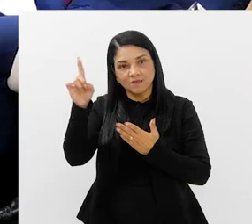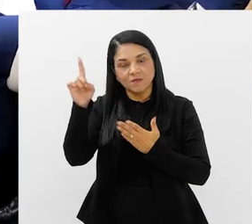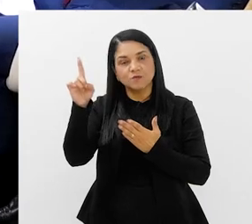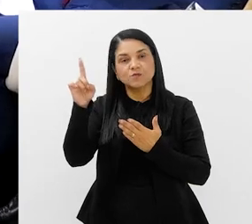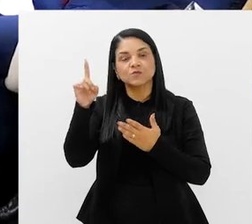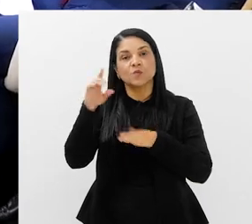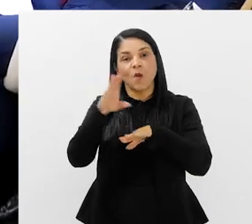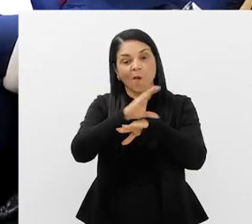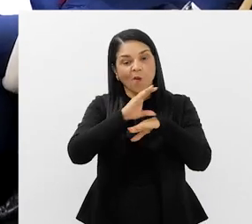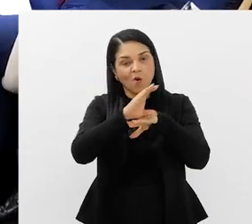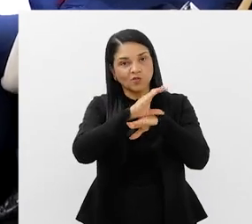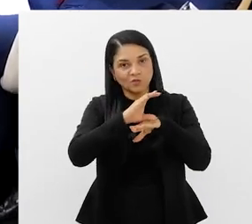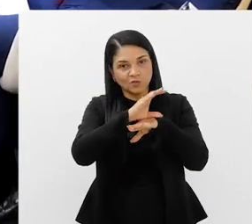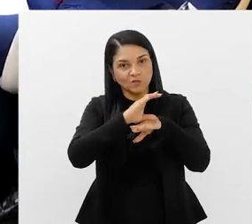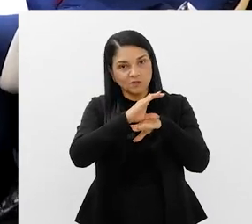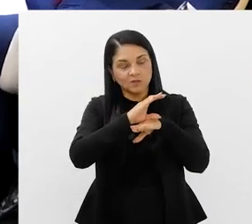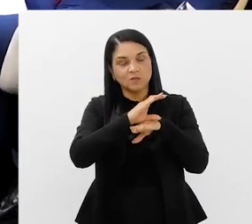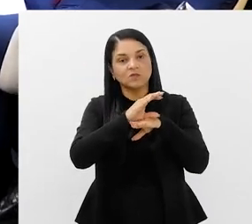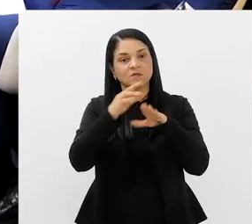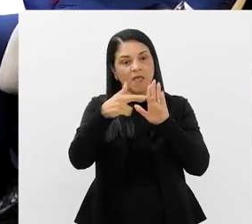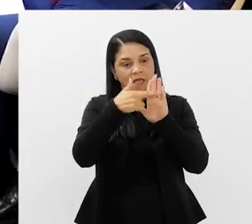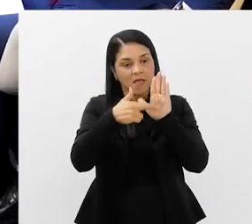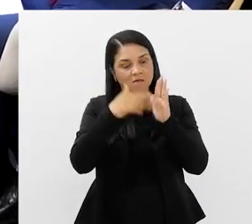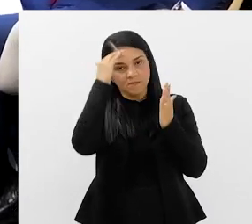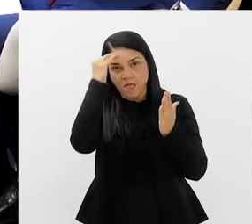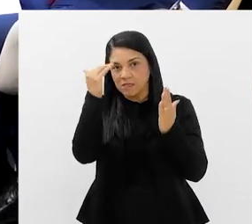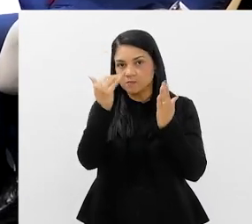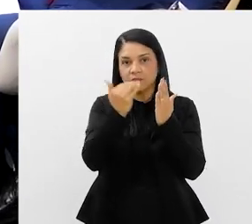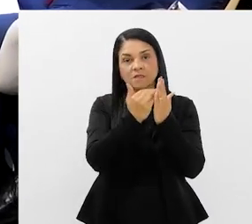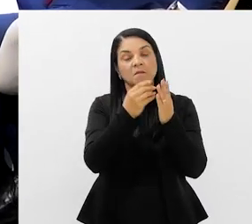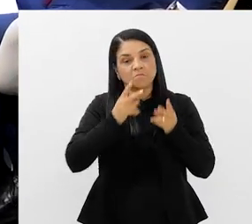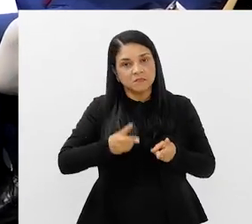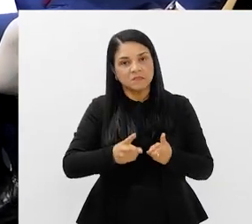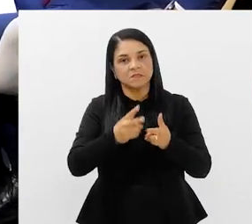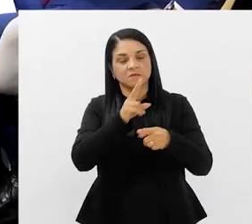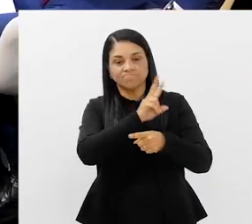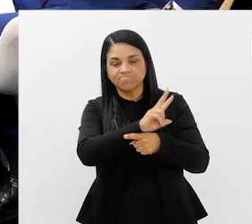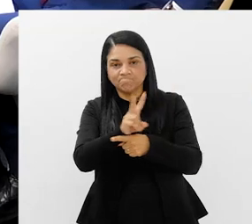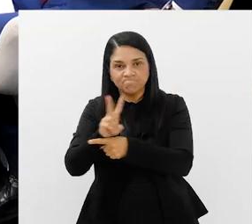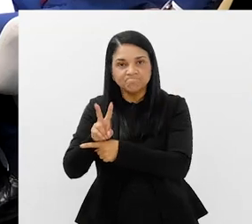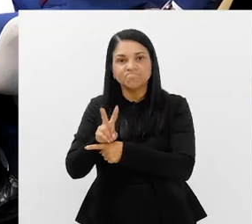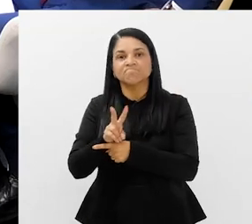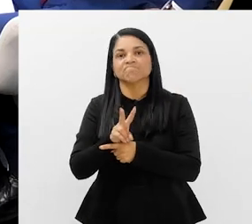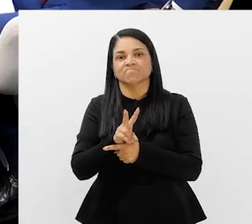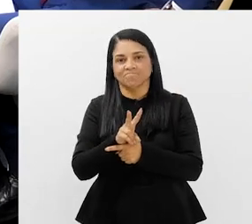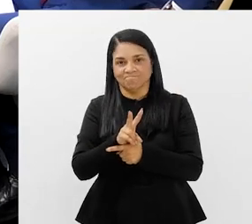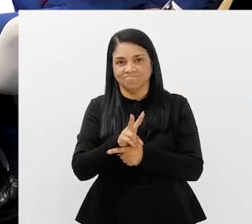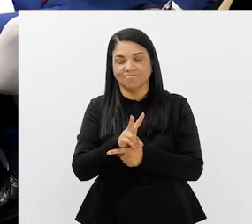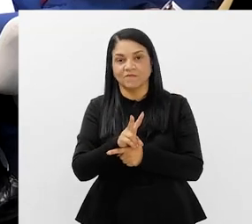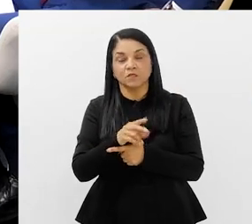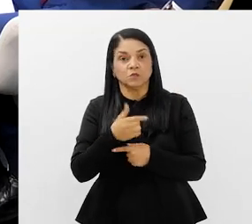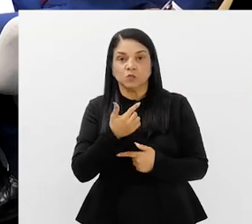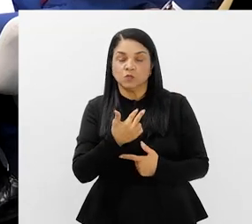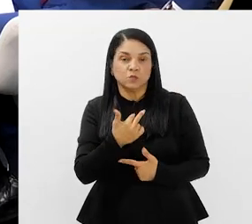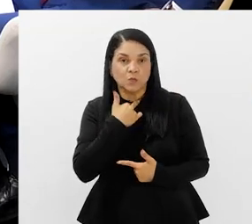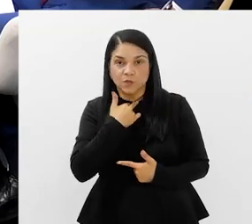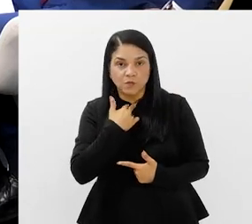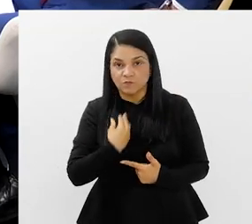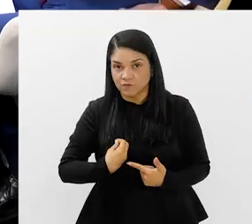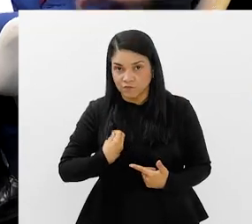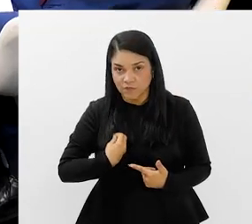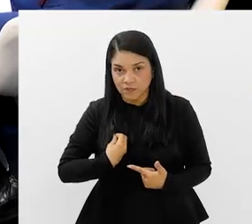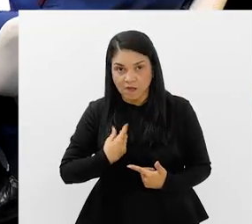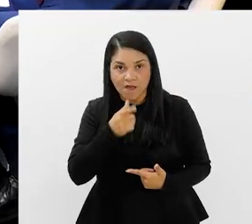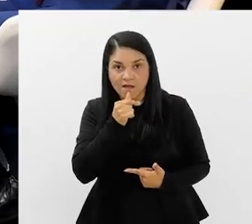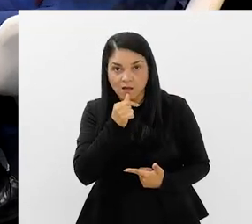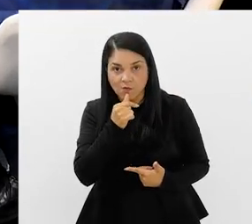a Deus, com balizamento constitucional, com comedimento, de forma que não podemos esgotá-los, devemos mantê-los, porque não podemos viver sem água,